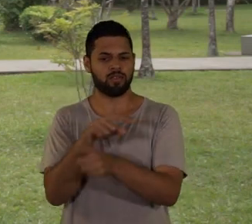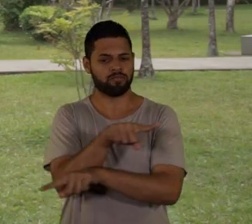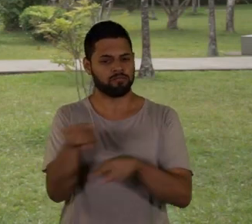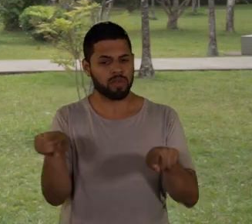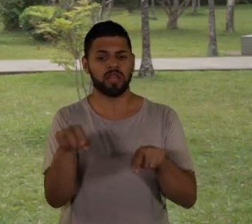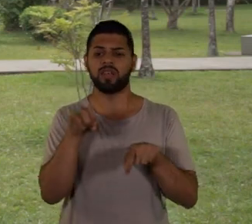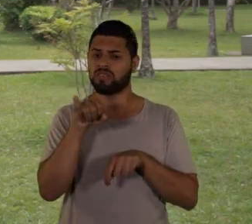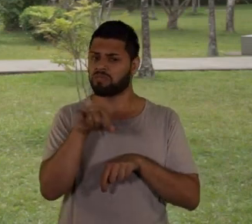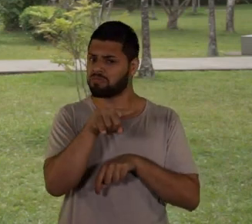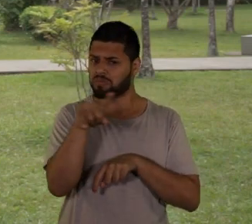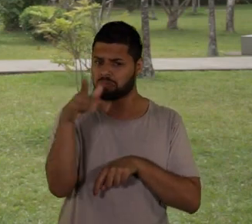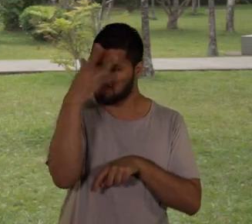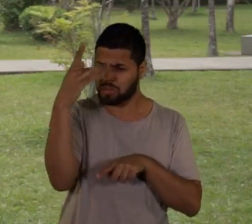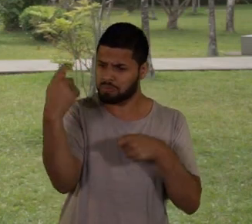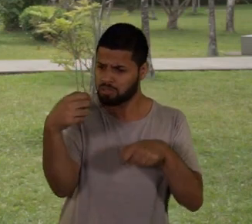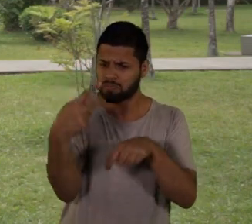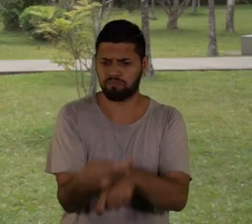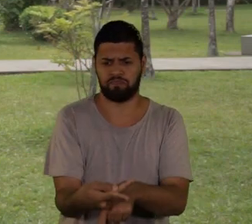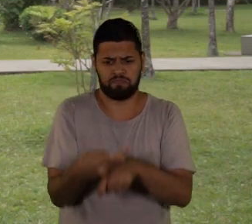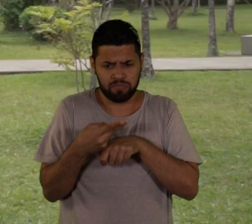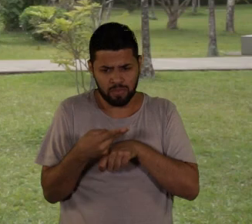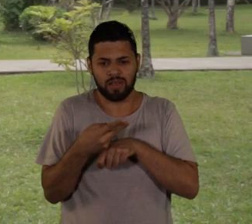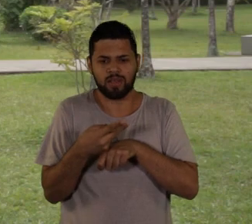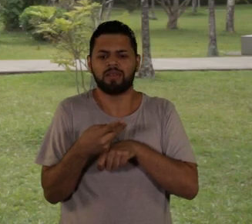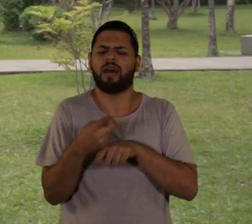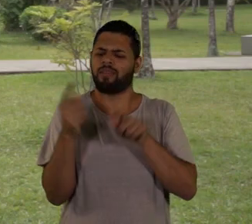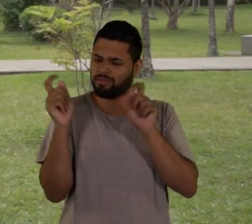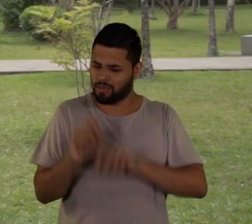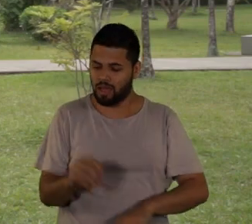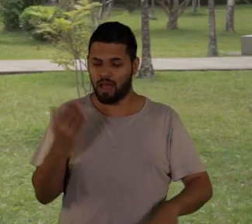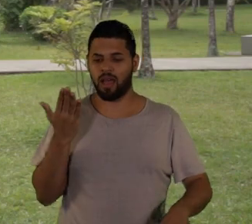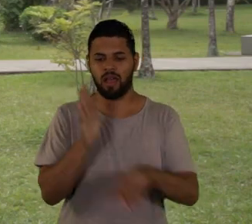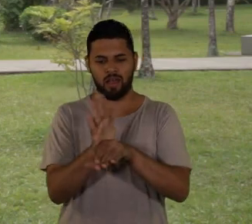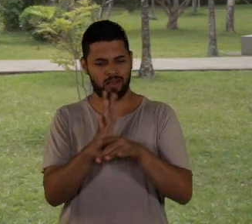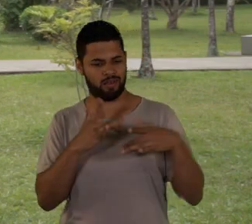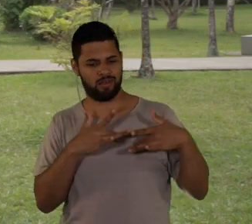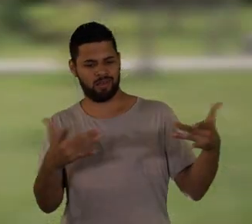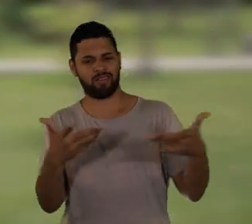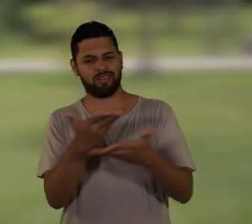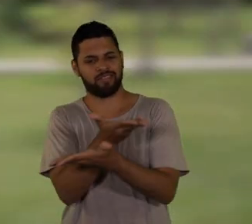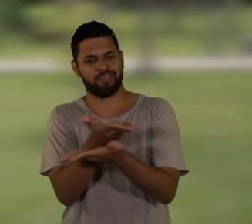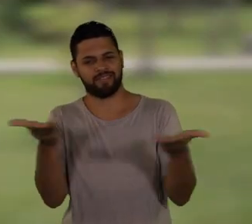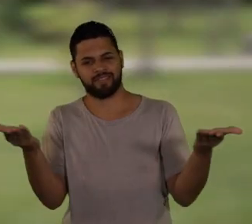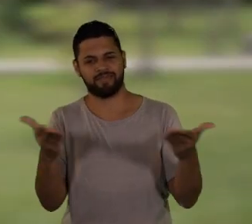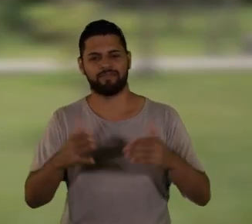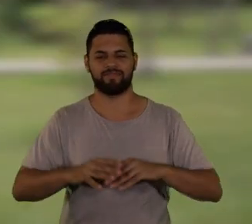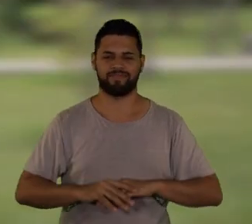para quem precisar de mim, o que eu puder fazer, eu estar à disposição.